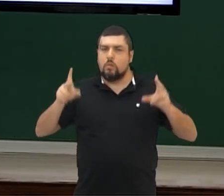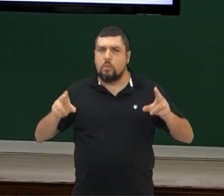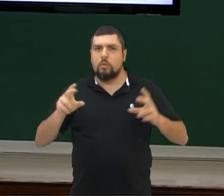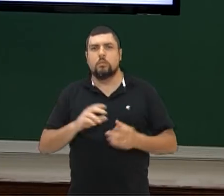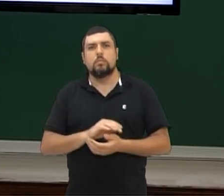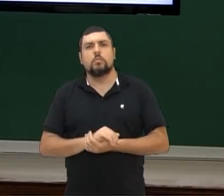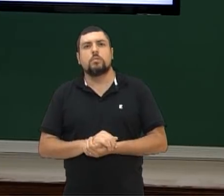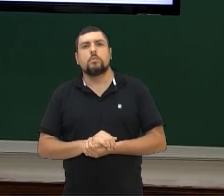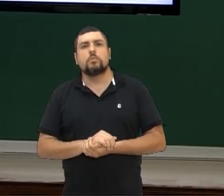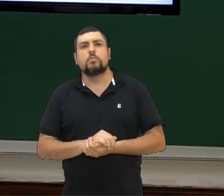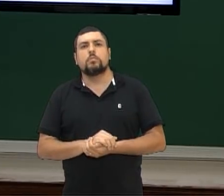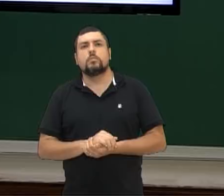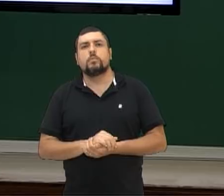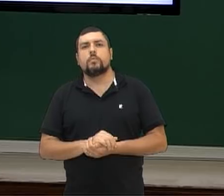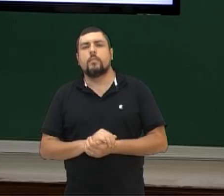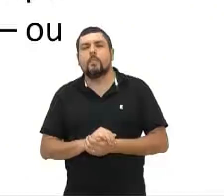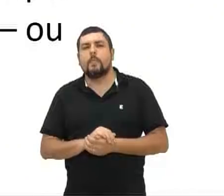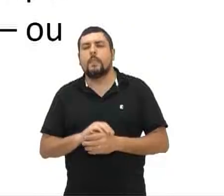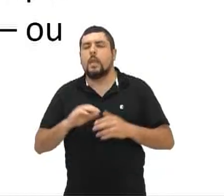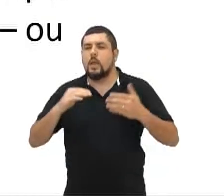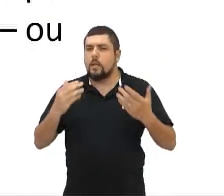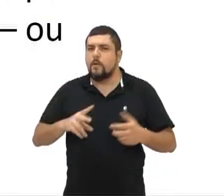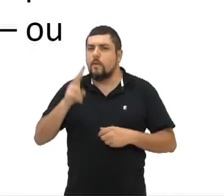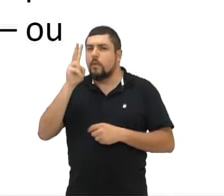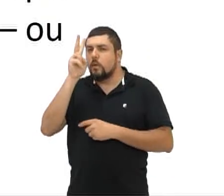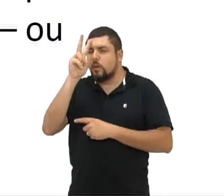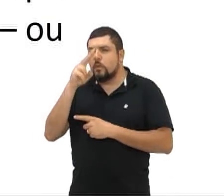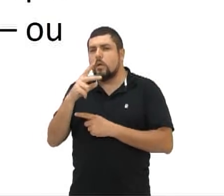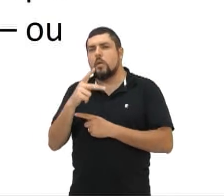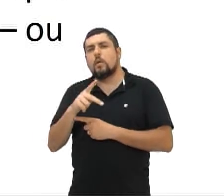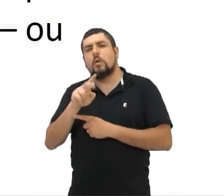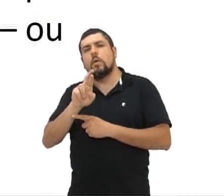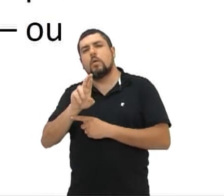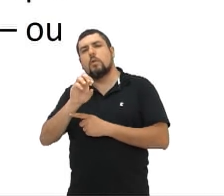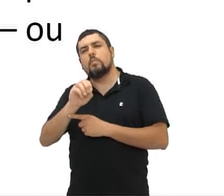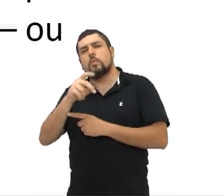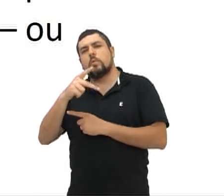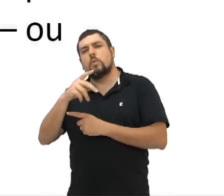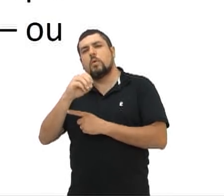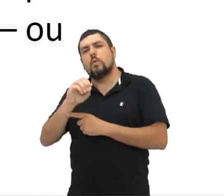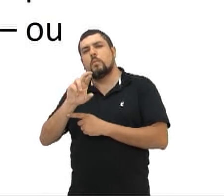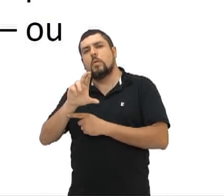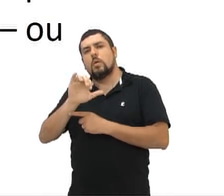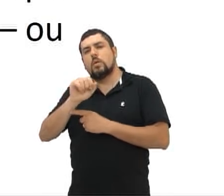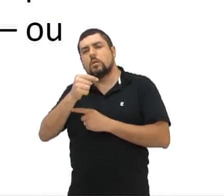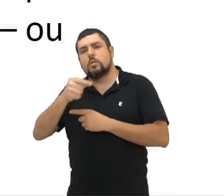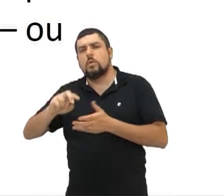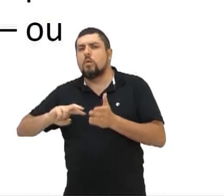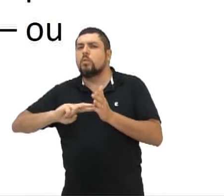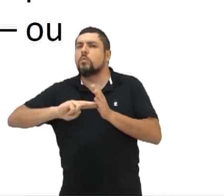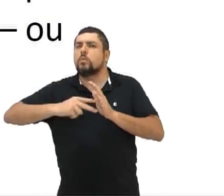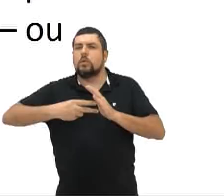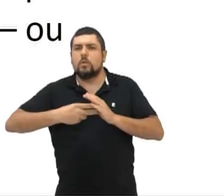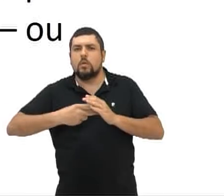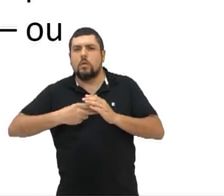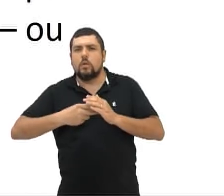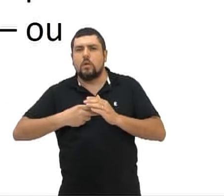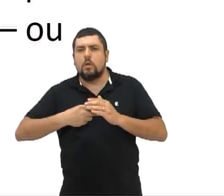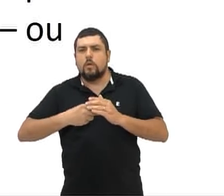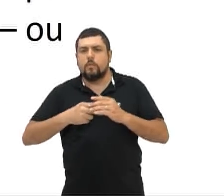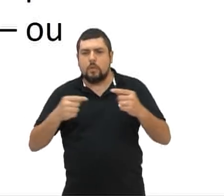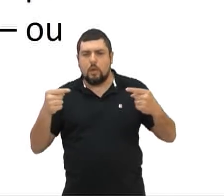Vamos relembrar então sobre proporção. A proporção é definida como uma igualdade entre as duas